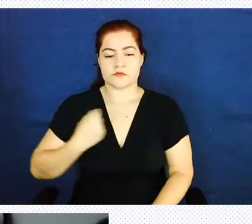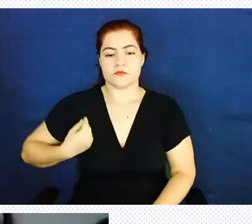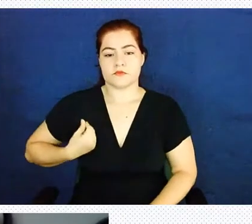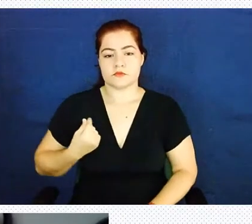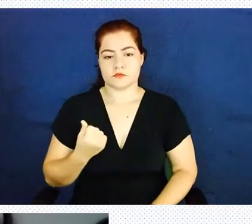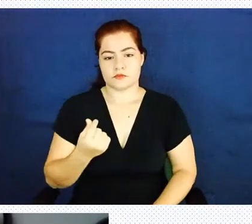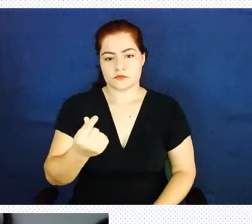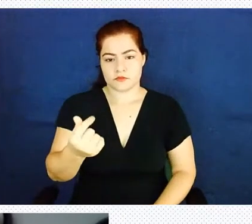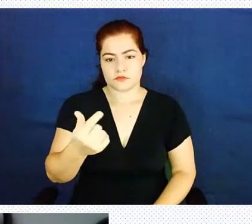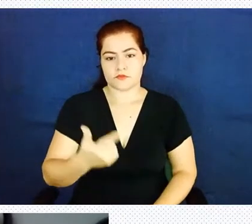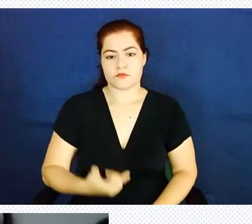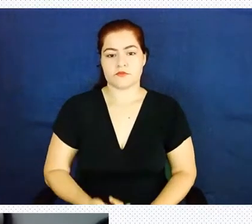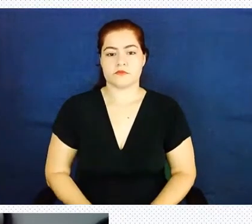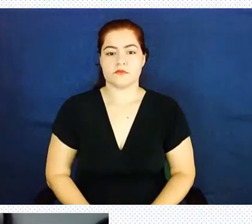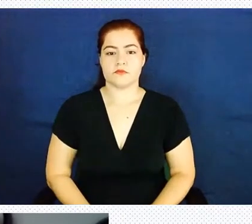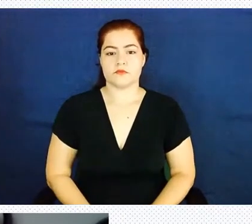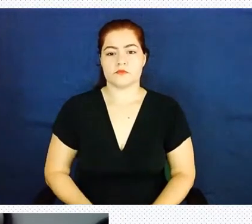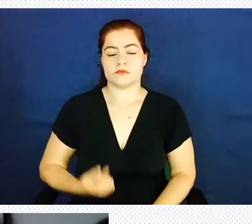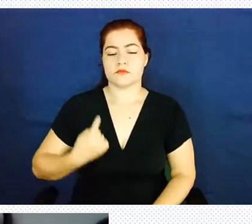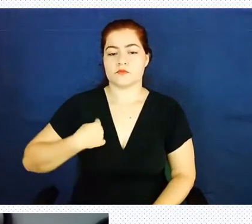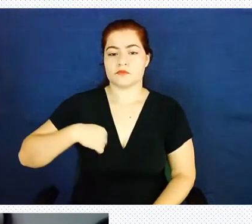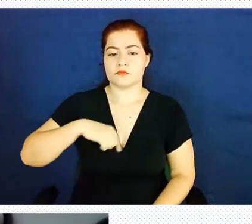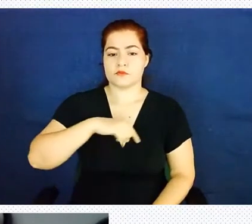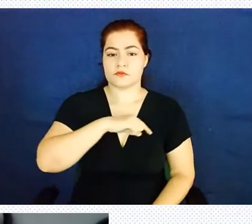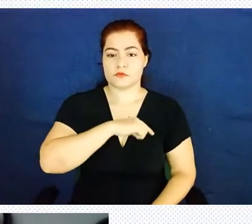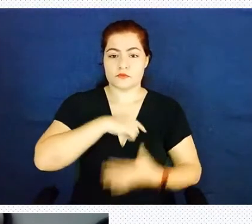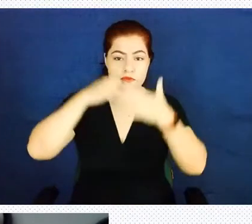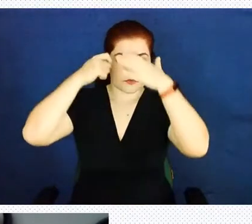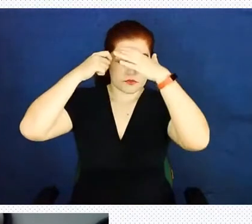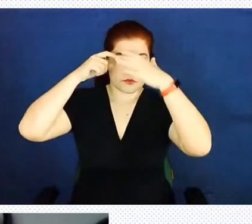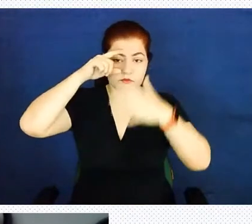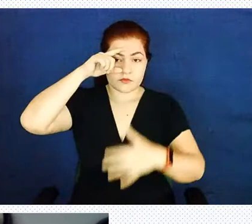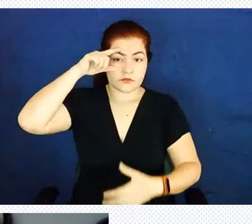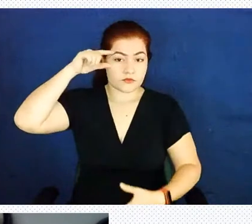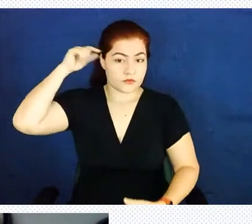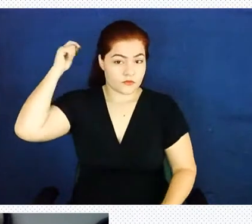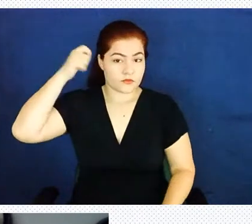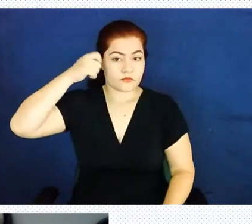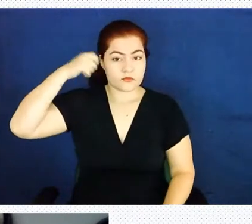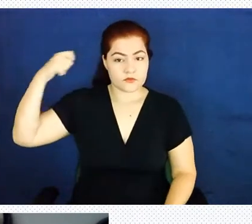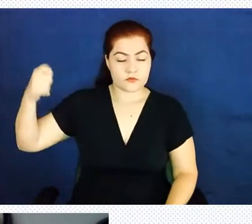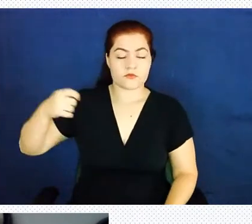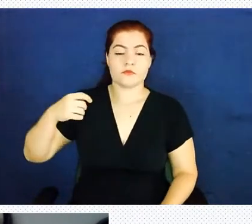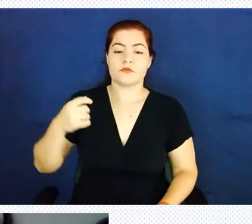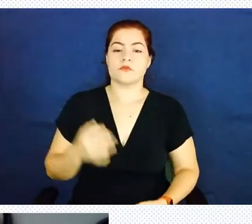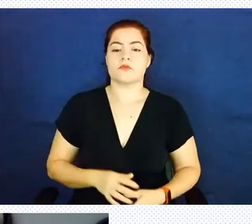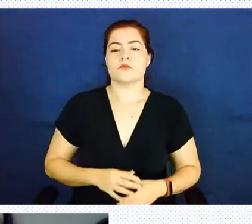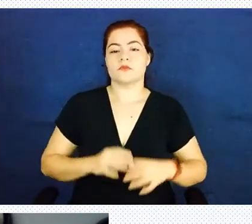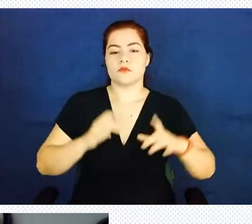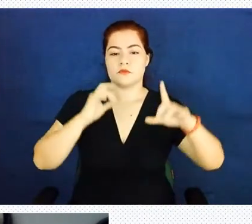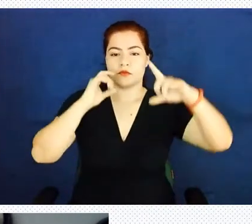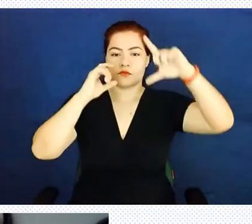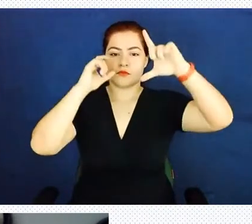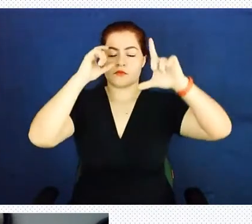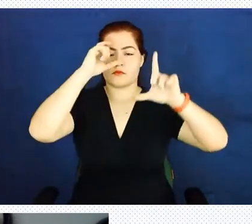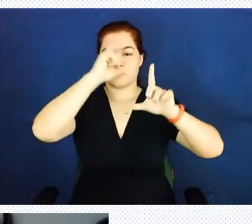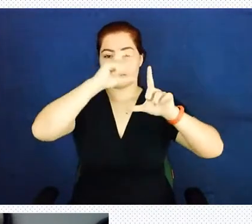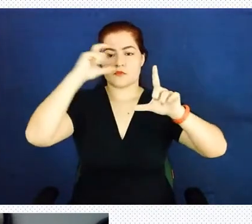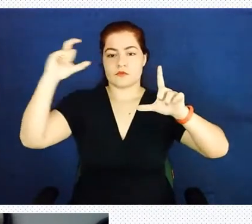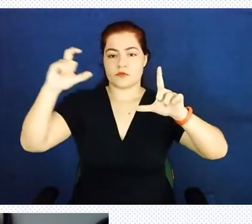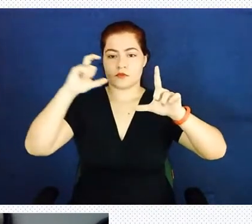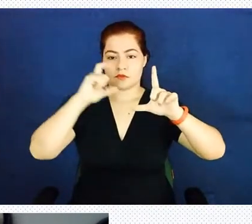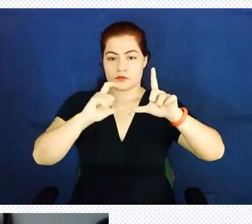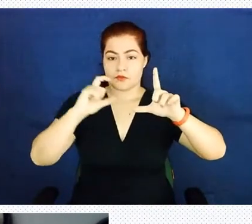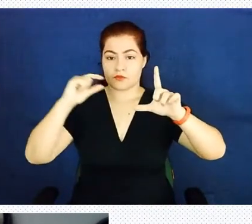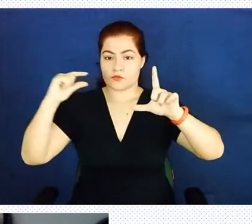que nós vamos, Francisco Edivaldo Pereira Franco, e à direita da Maria, o símbolo da Ediluz Livros